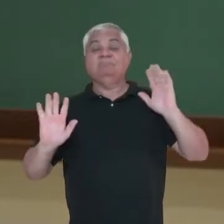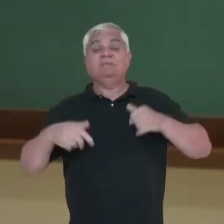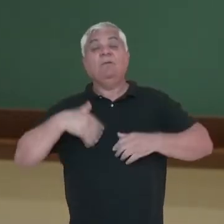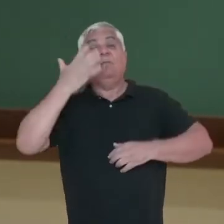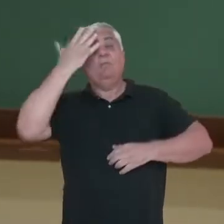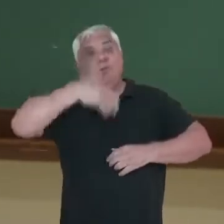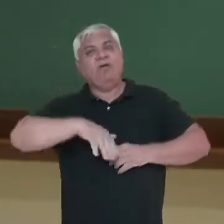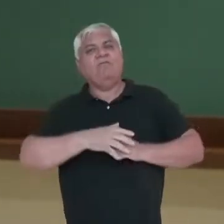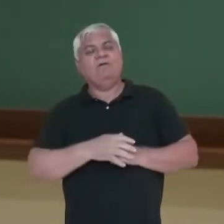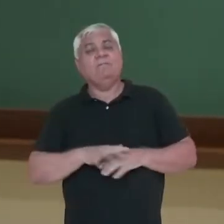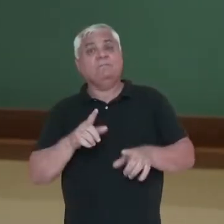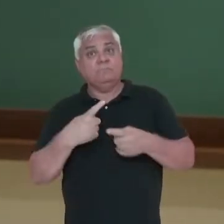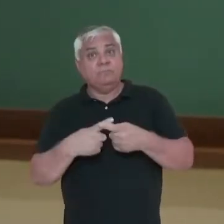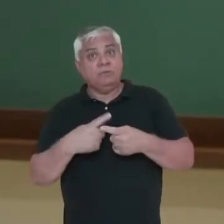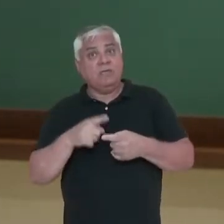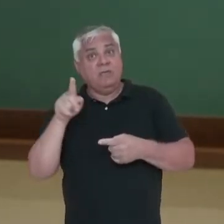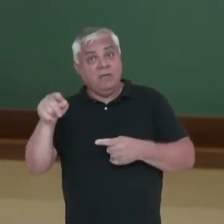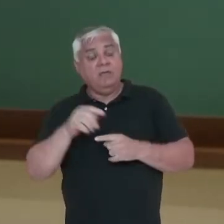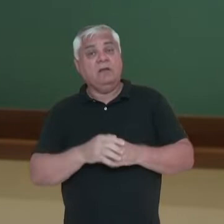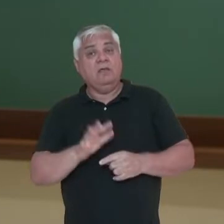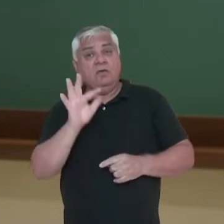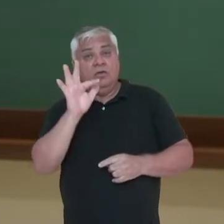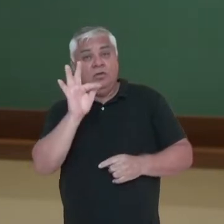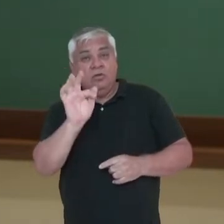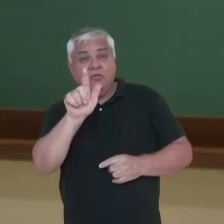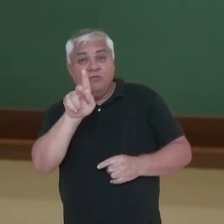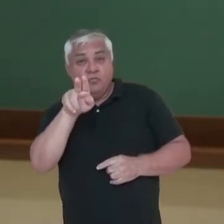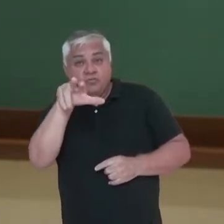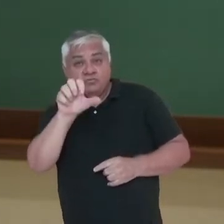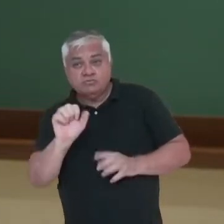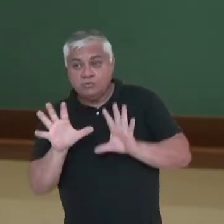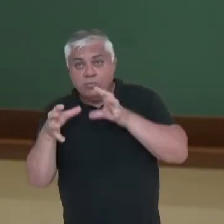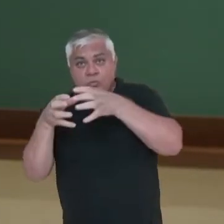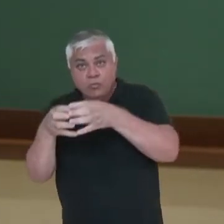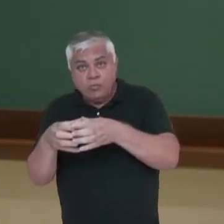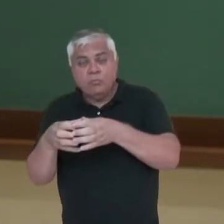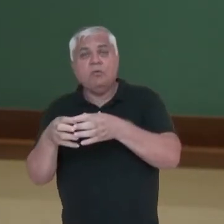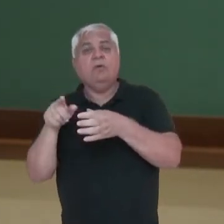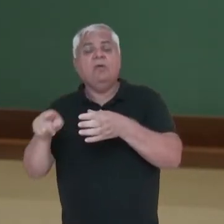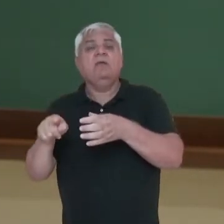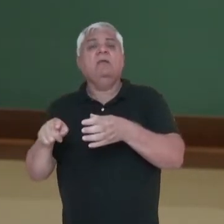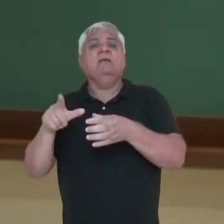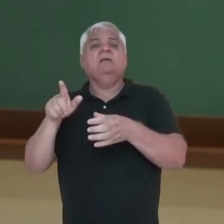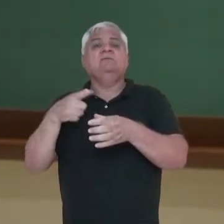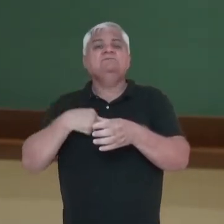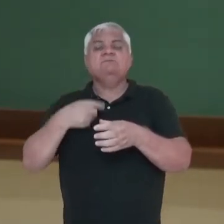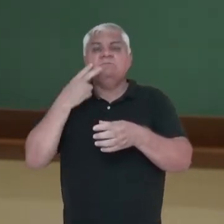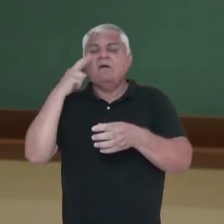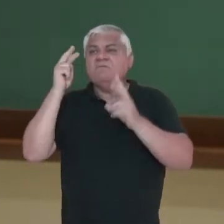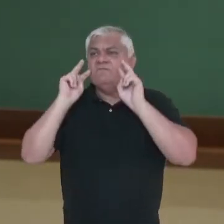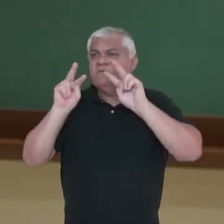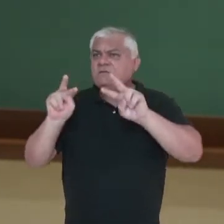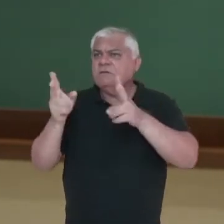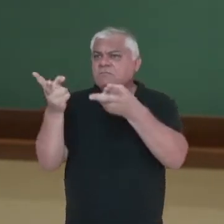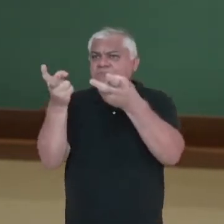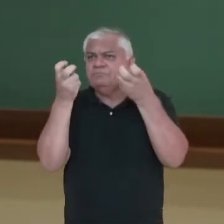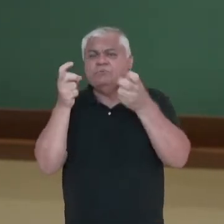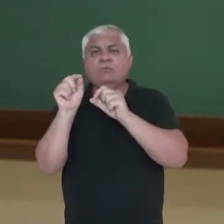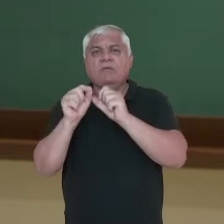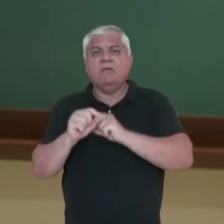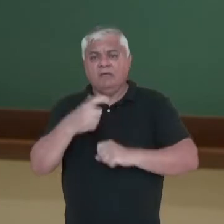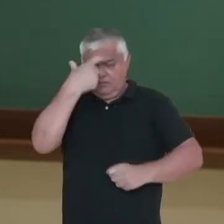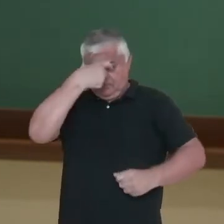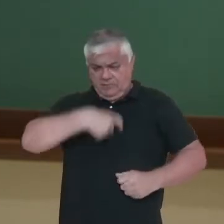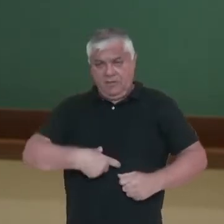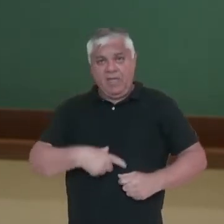prova que ele acabou se tornando a segunda Leva do fluxo sabem fazer parte dos fluxos Aline Professor Batista Leite Essa visão de que o artista